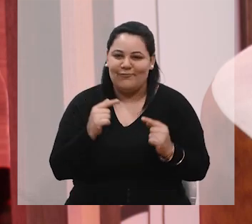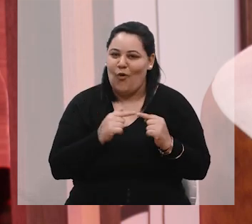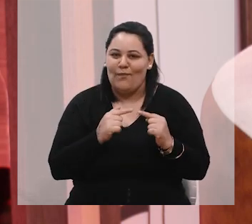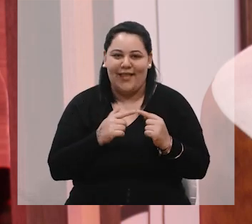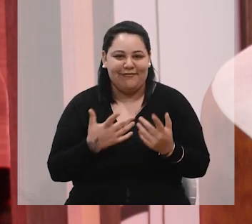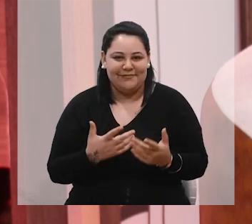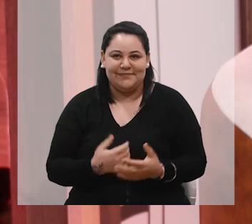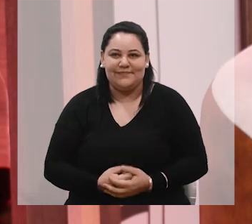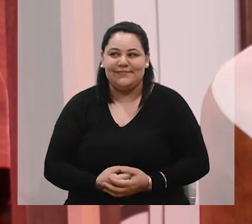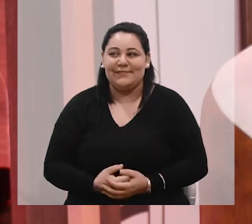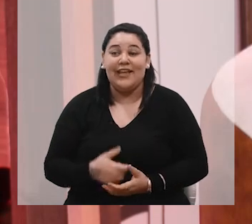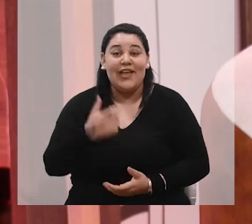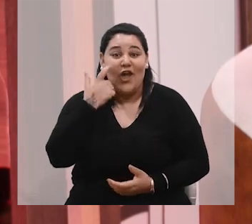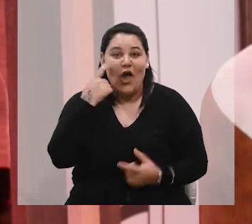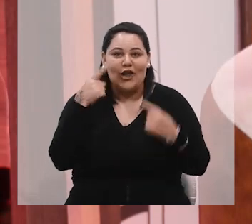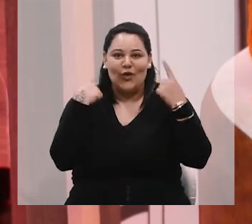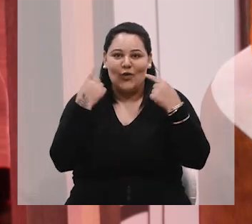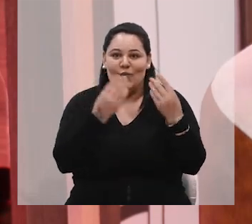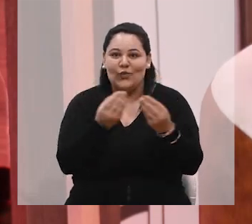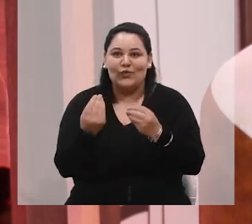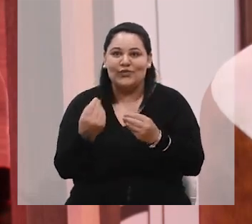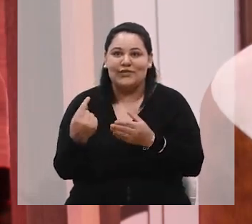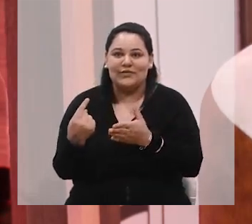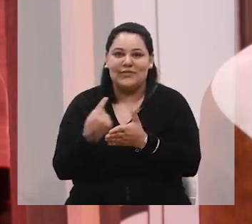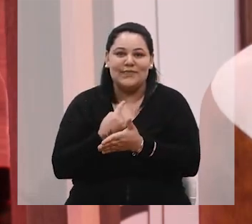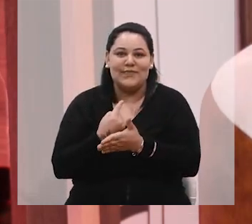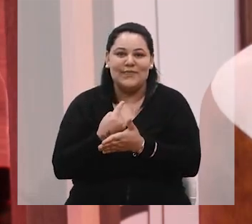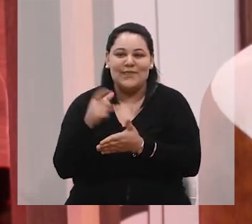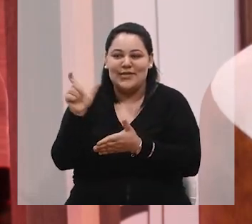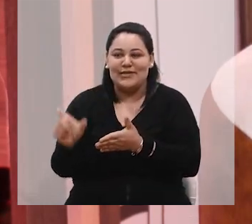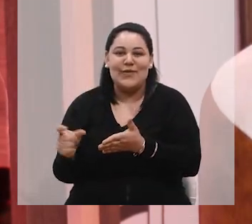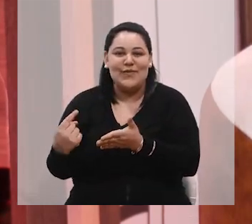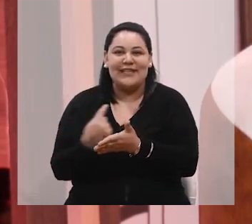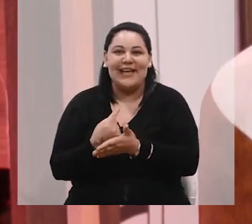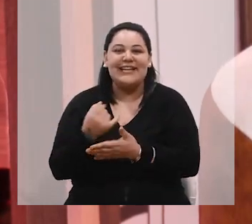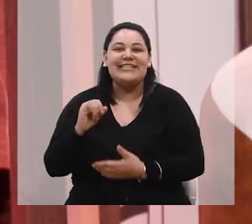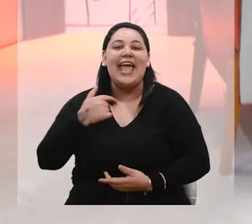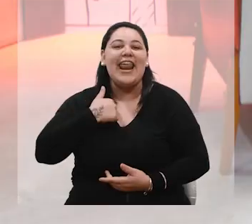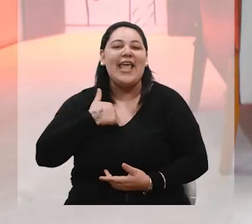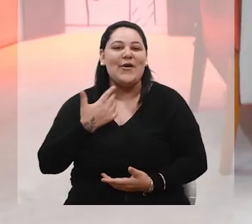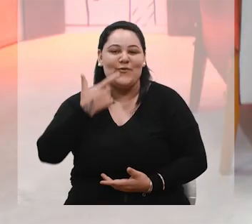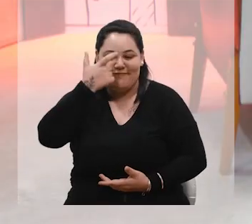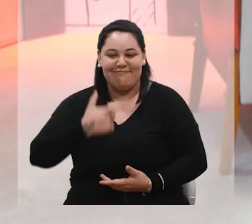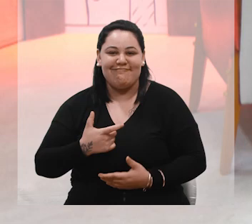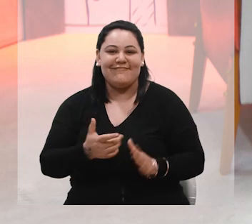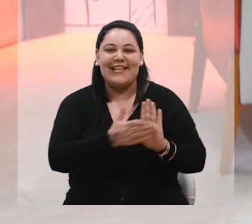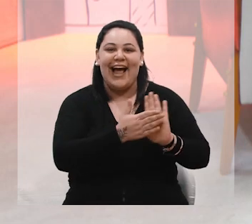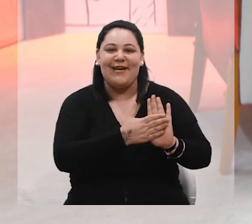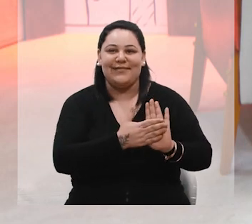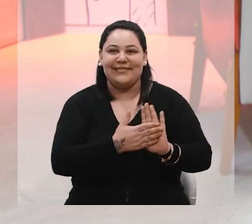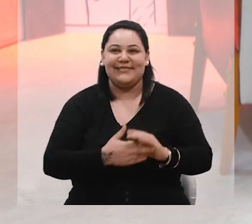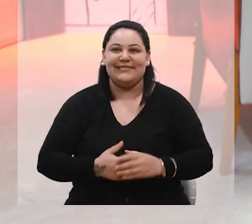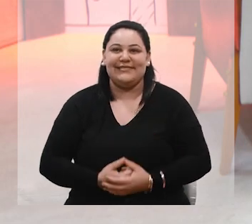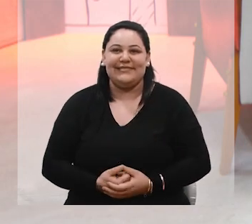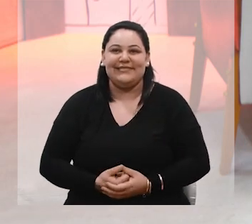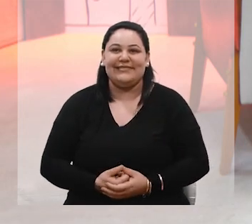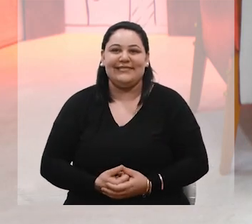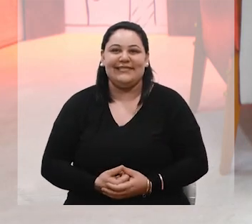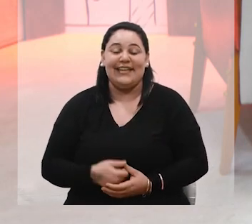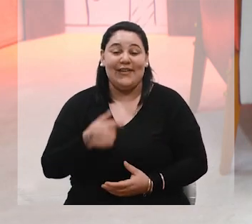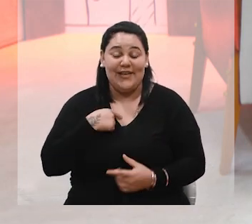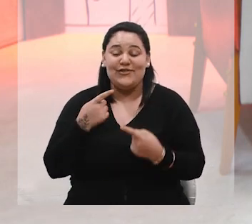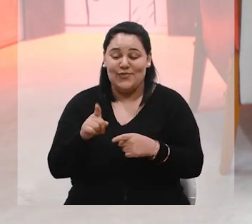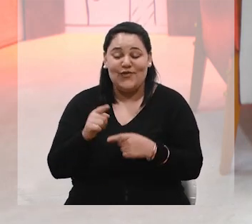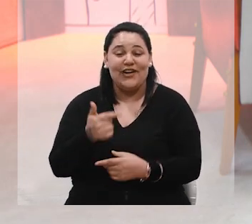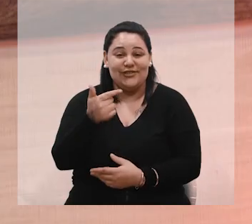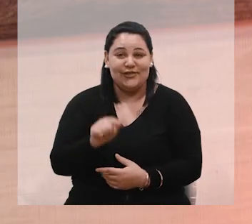ver. E olha que louco, e muitas pessoas perguntaram se era eu de costa. E é isso que veio para... Aliás, eu ia te provocar de